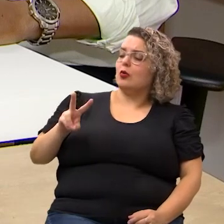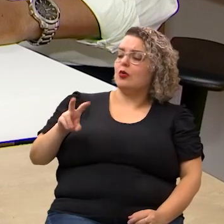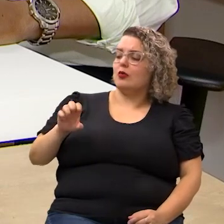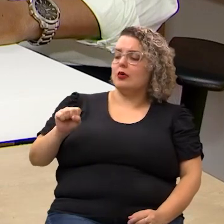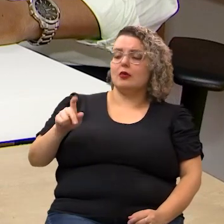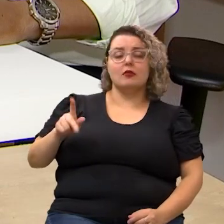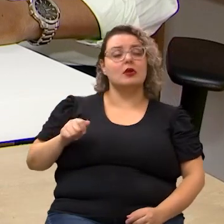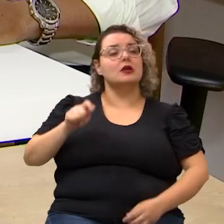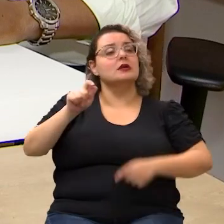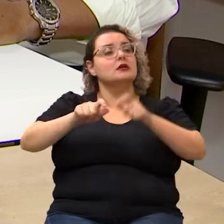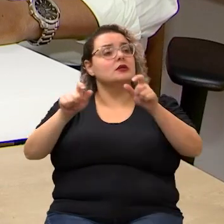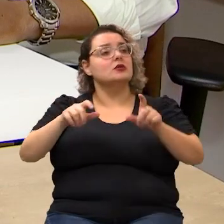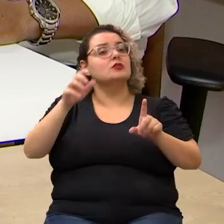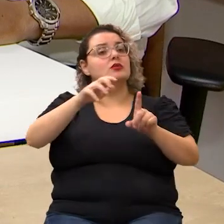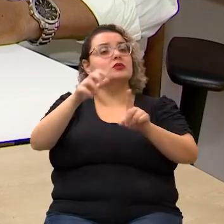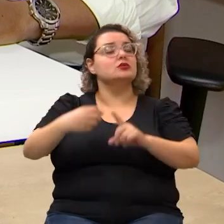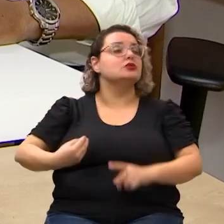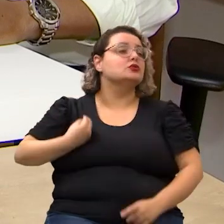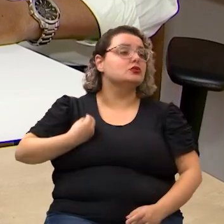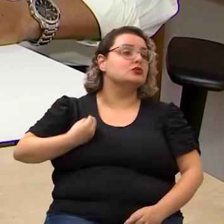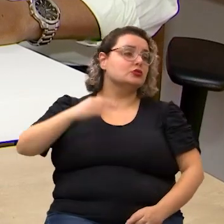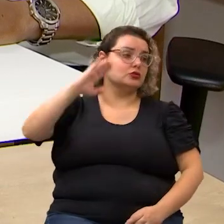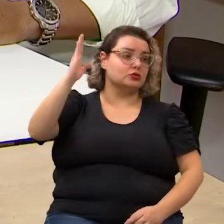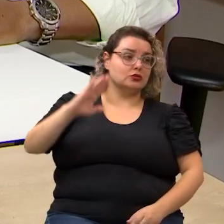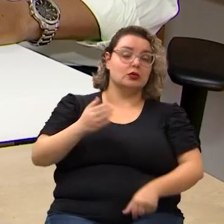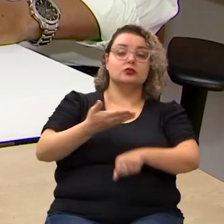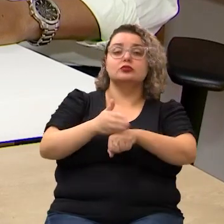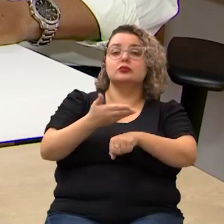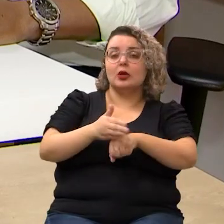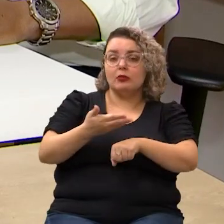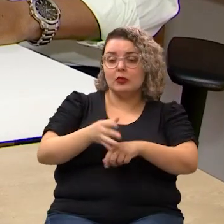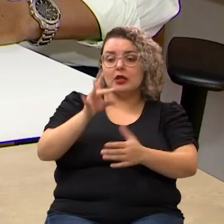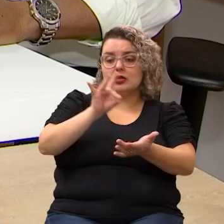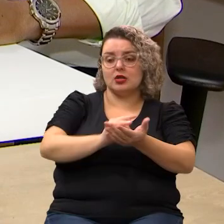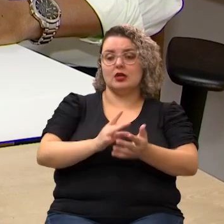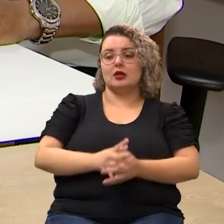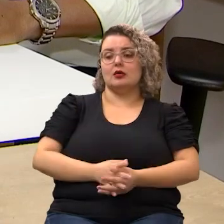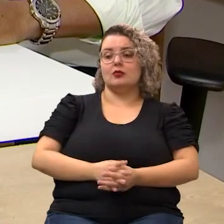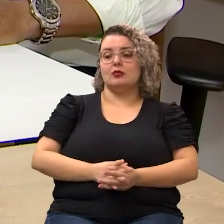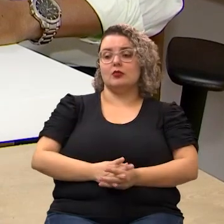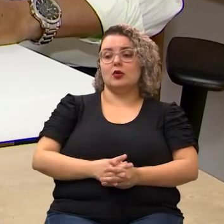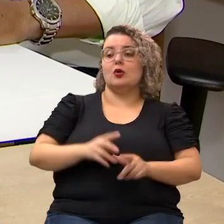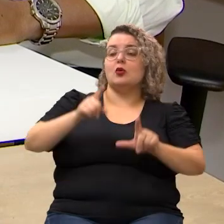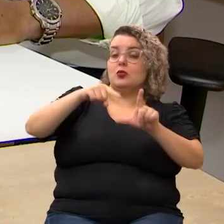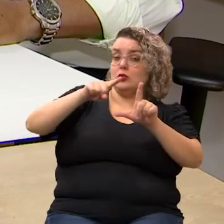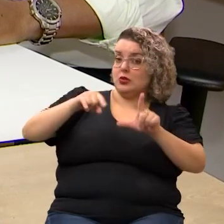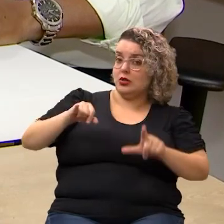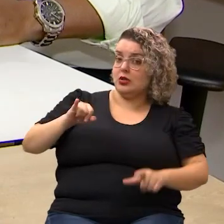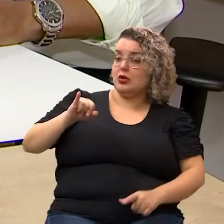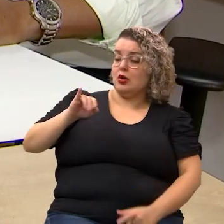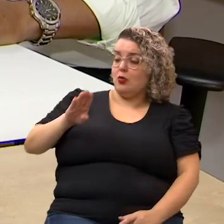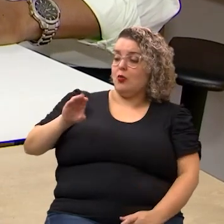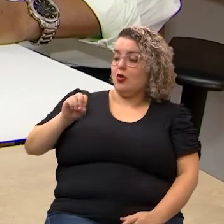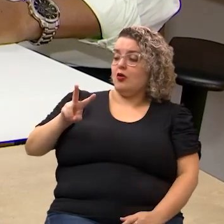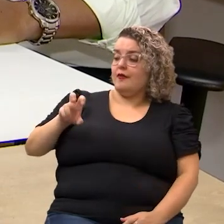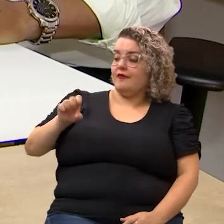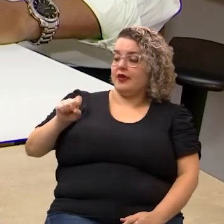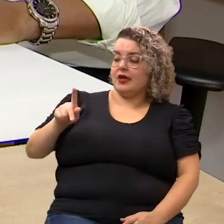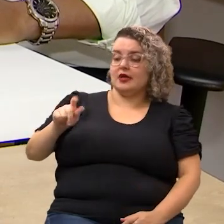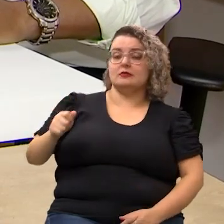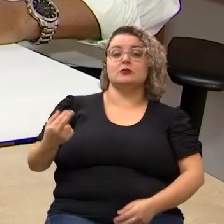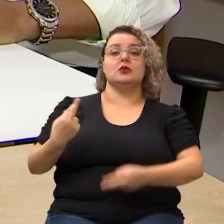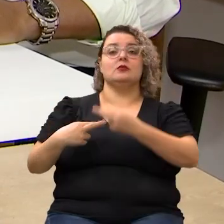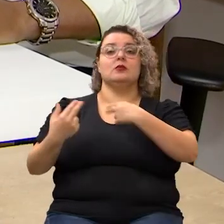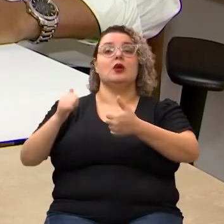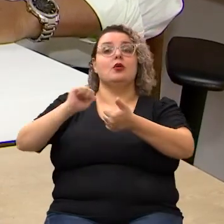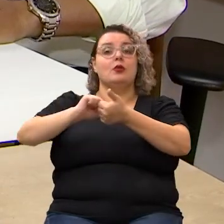das pessoas, dos brasileiros, na prática mesmo? O índice Ibovespa está diretamente